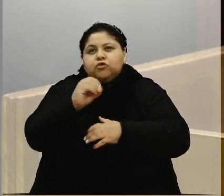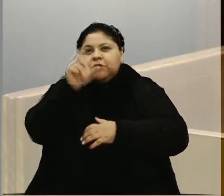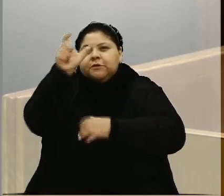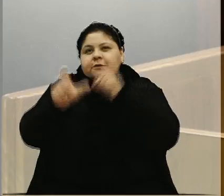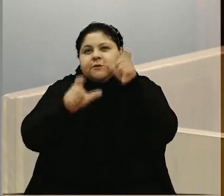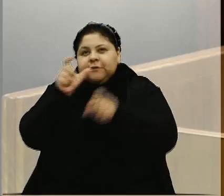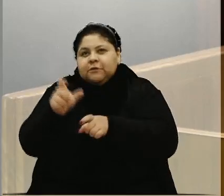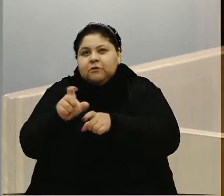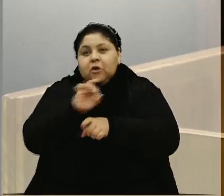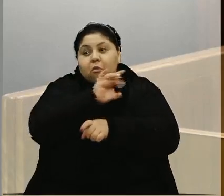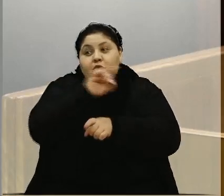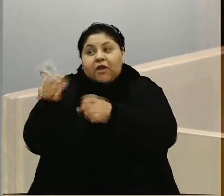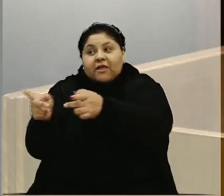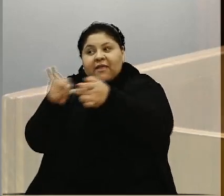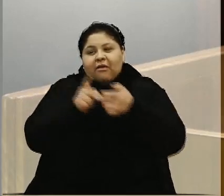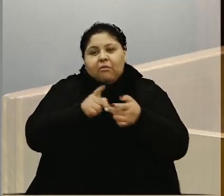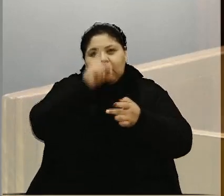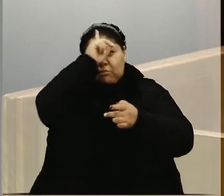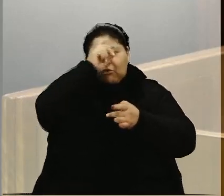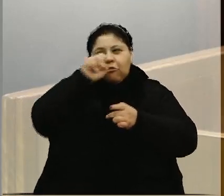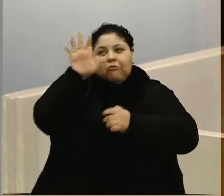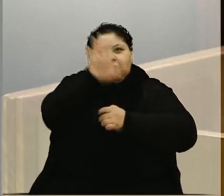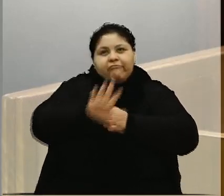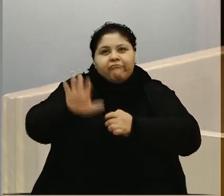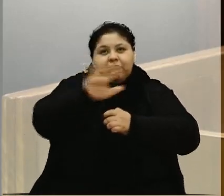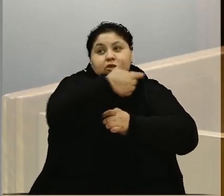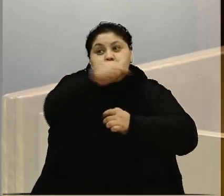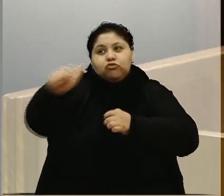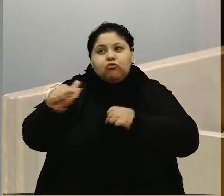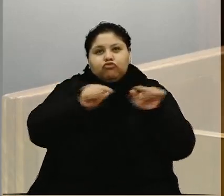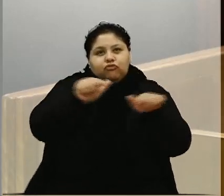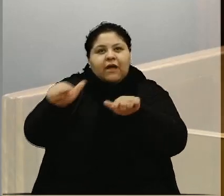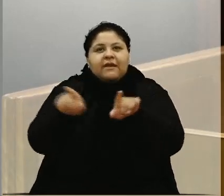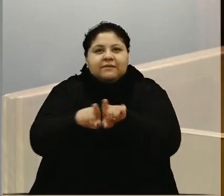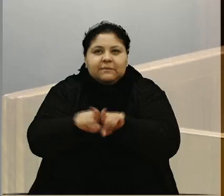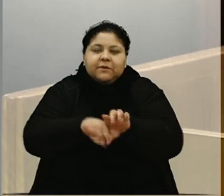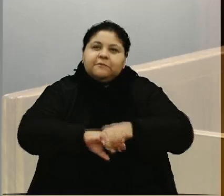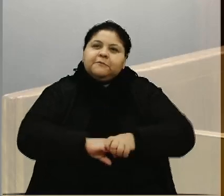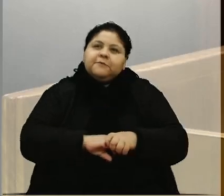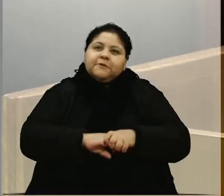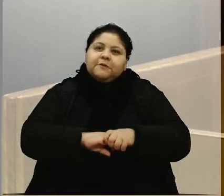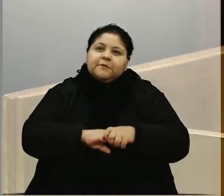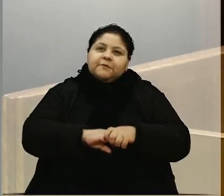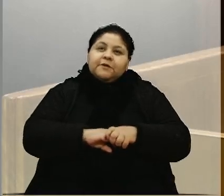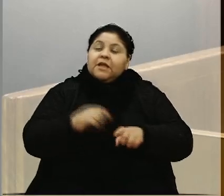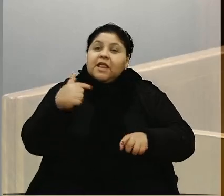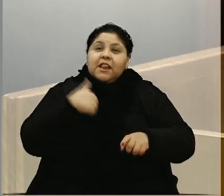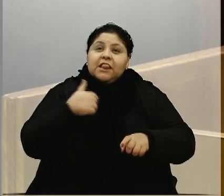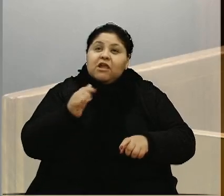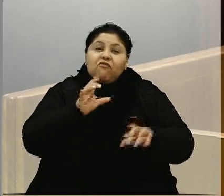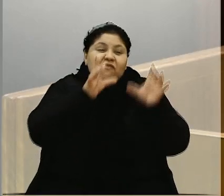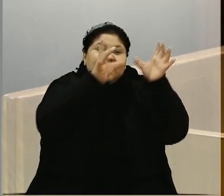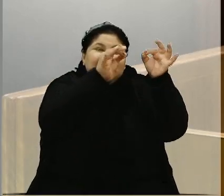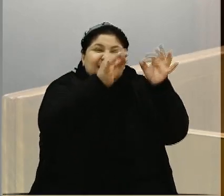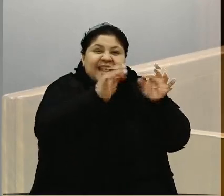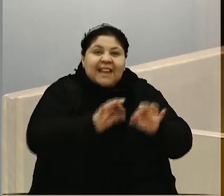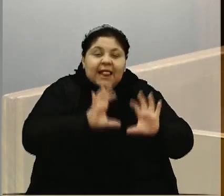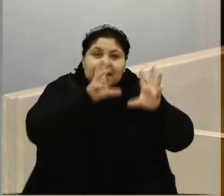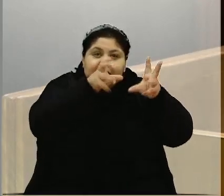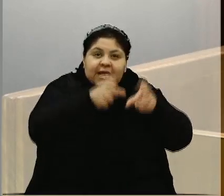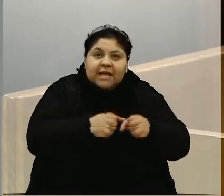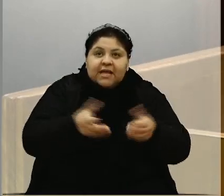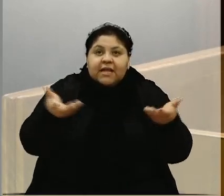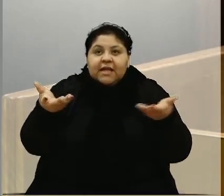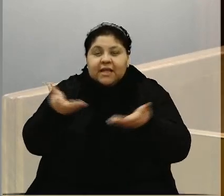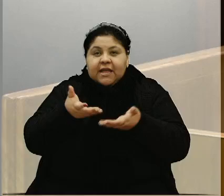por visitação no Hospital Geral e nos outros lugares. Eu não vou me deter em quantidade, tá, pessoal? Eu quero que vocês conheçam